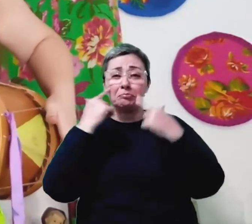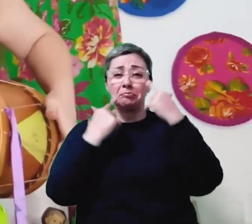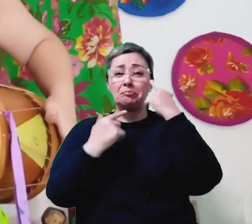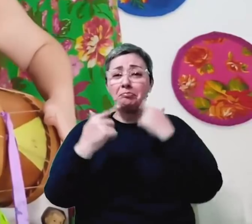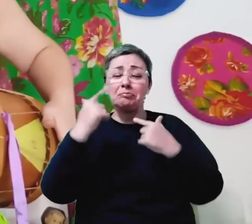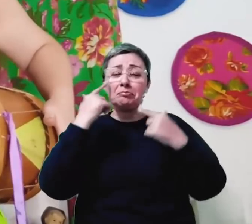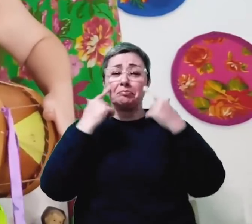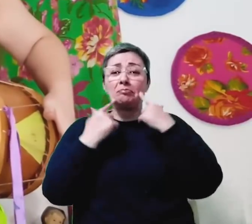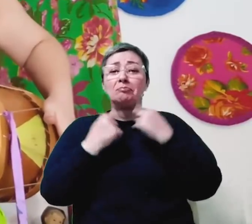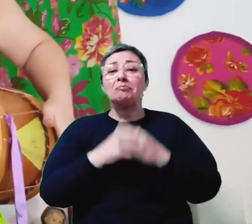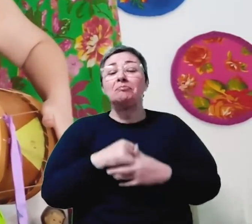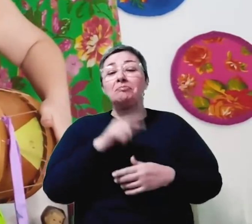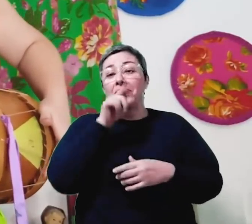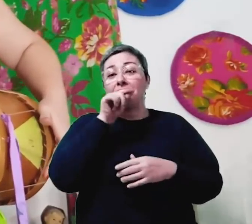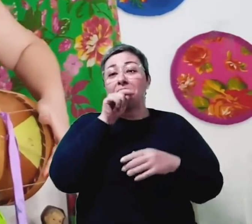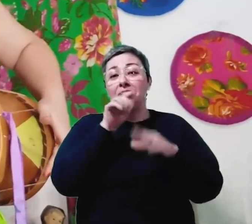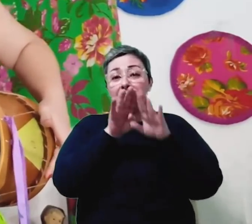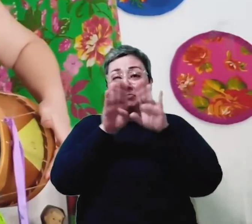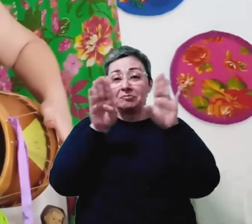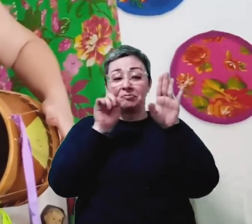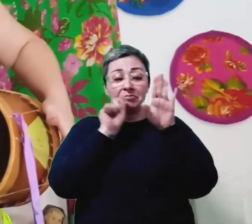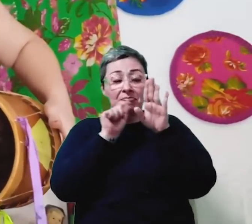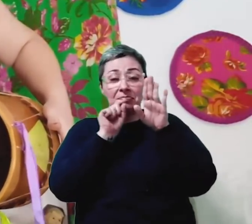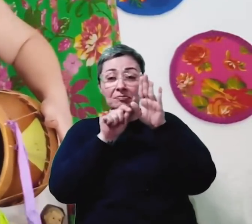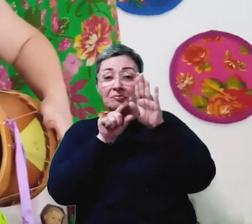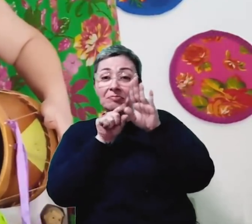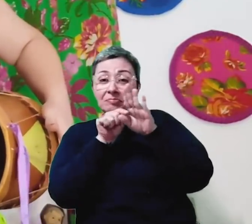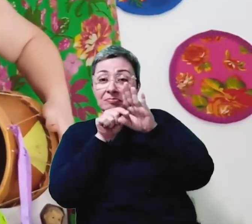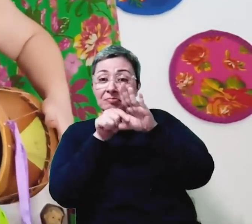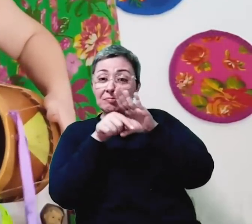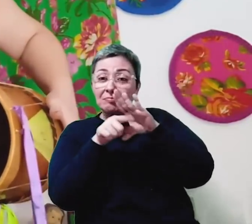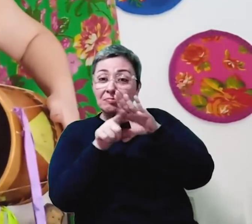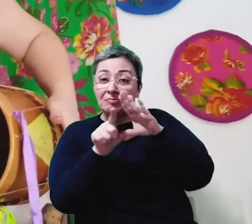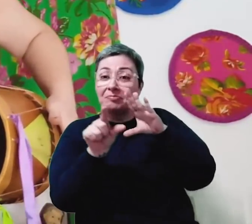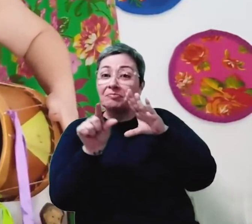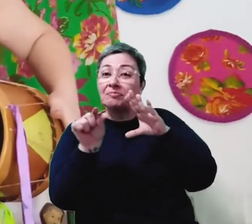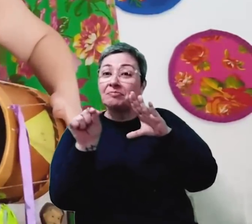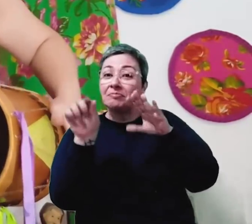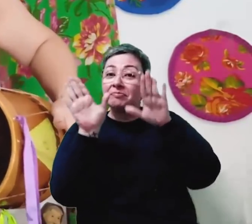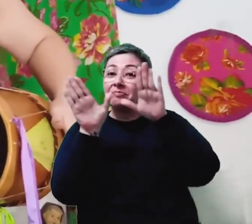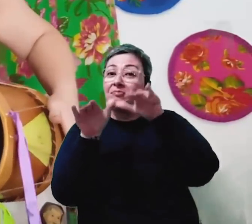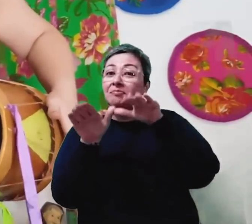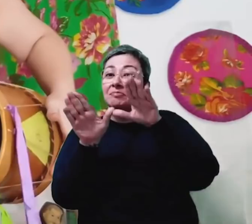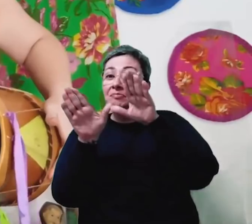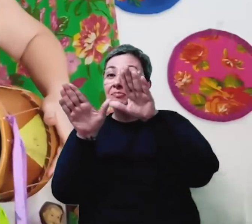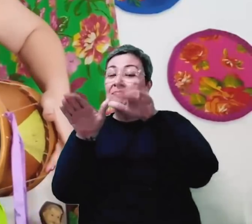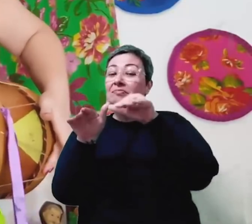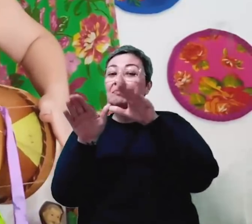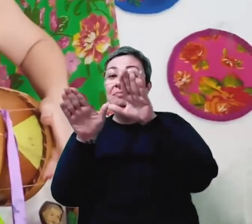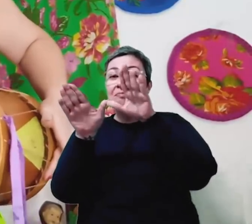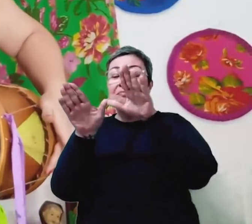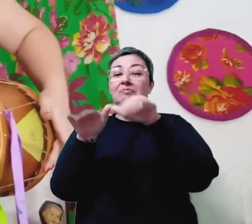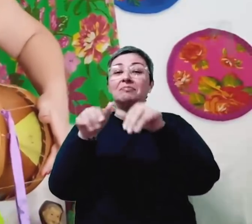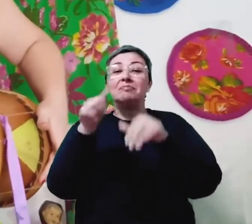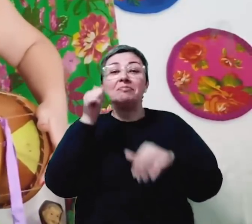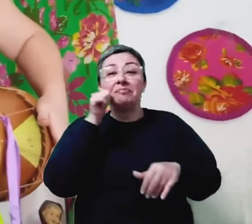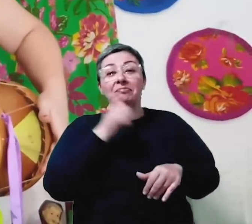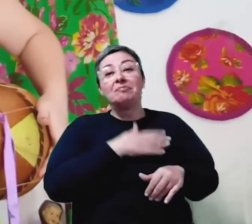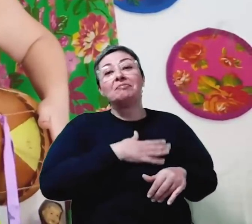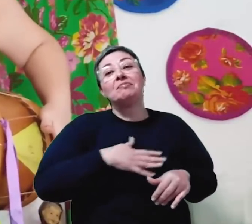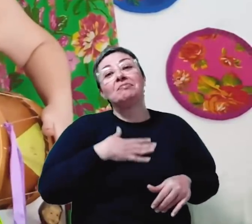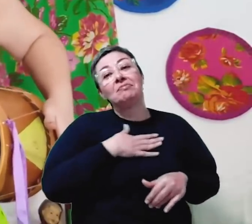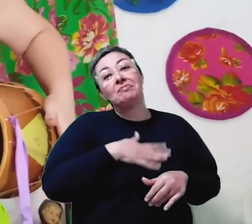chorou, chorou, chorou. Sabiá lá na gaiola fez um buraquinho, voou, voou, voou, voou,